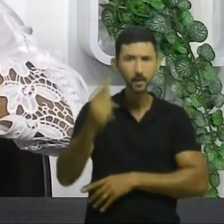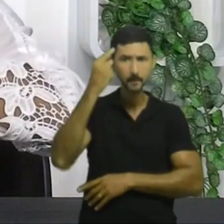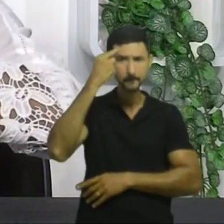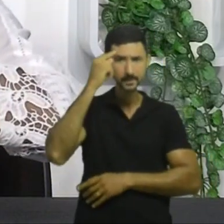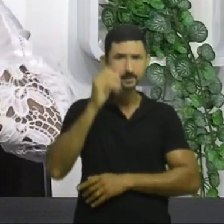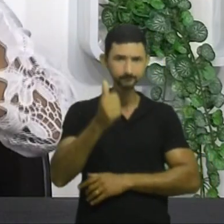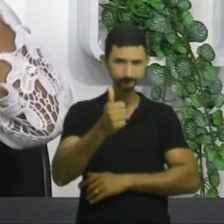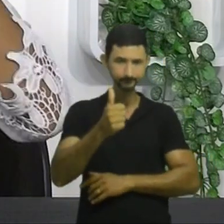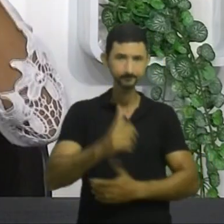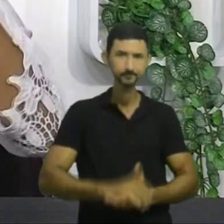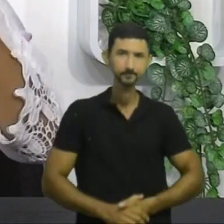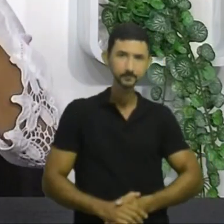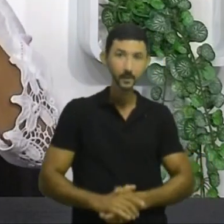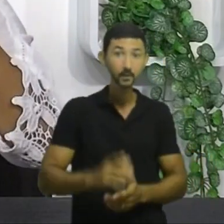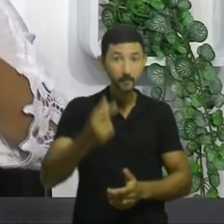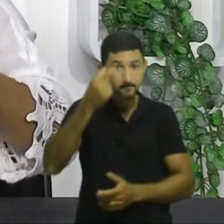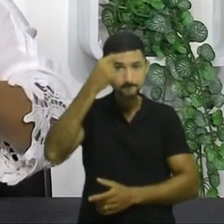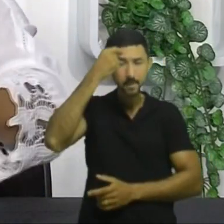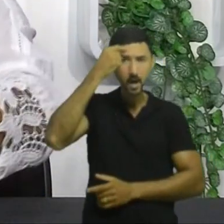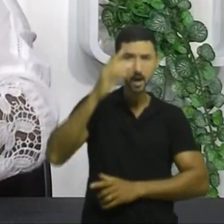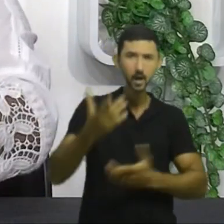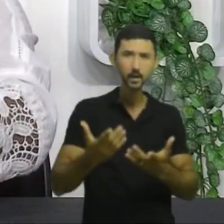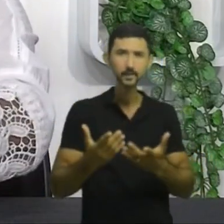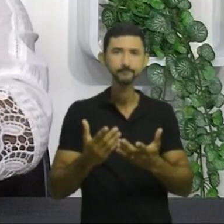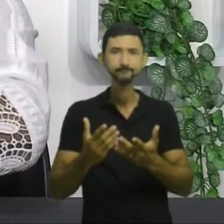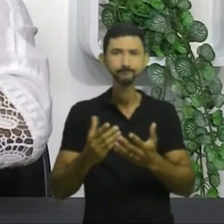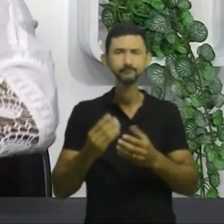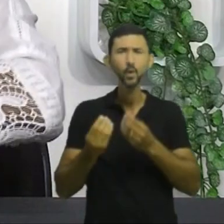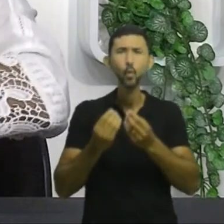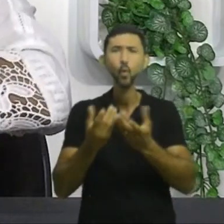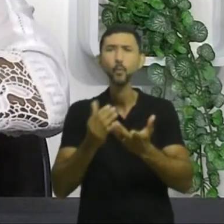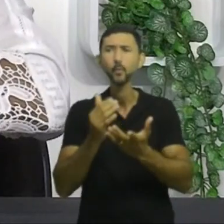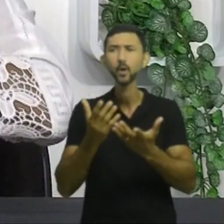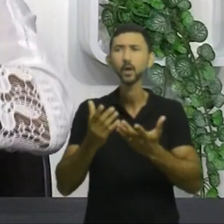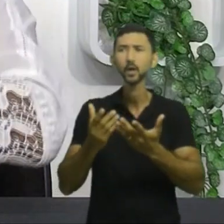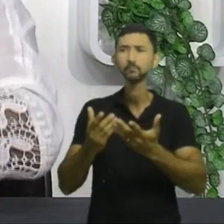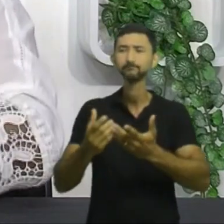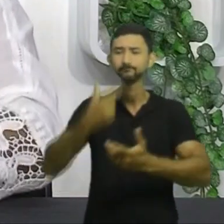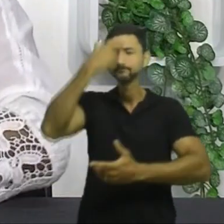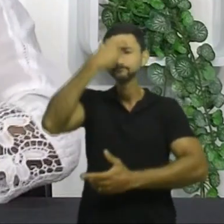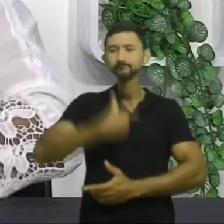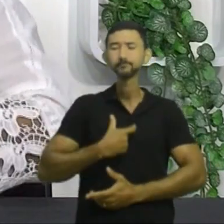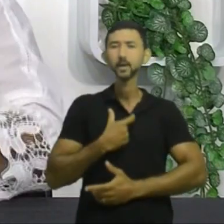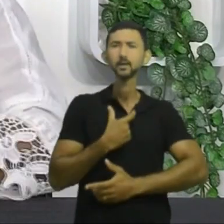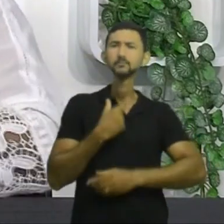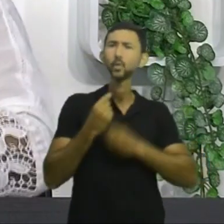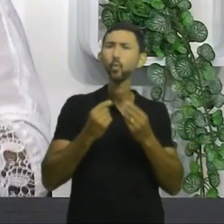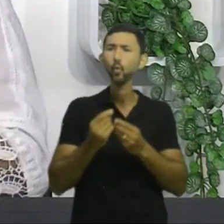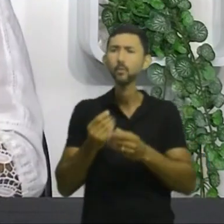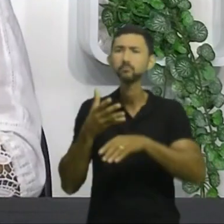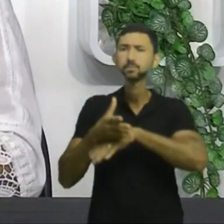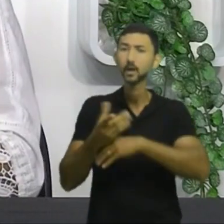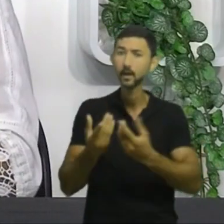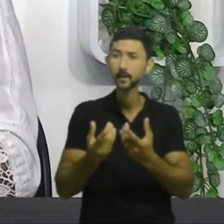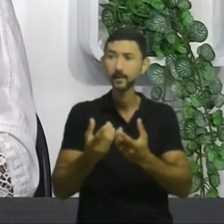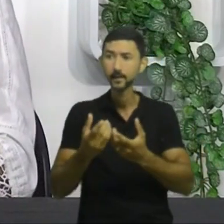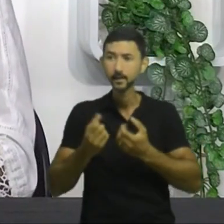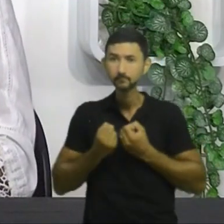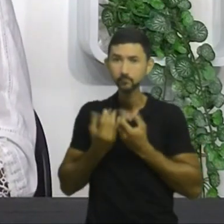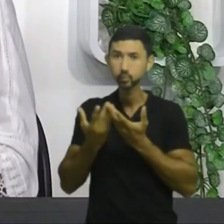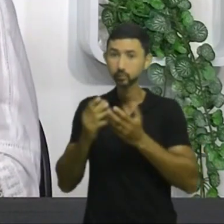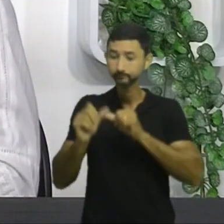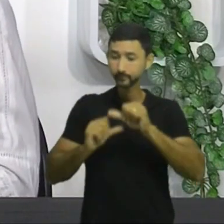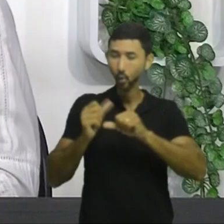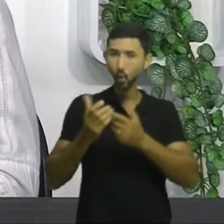tá ok? E refletir sobre isso e como as nossas posturas e as nossas atitudes podem